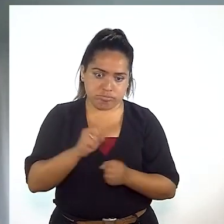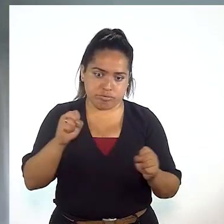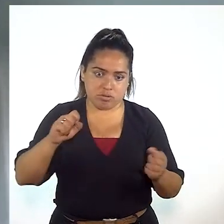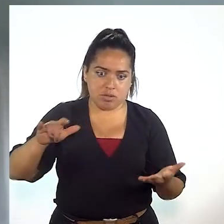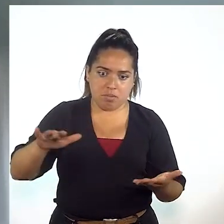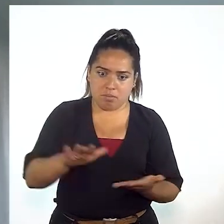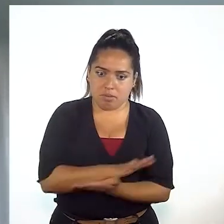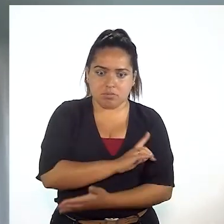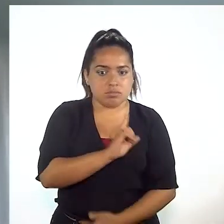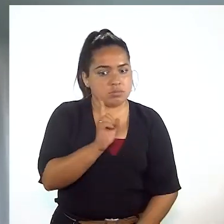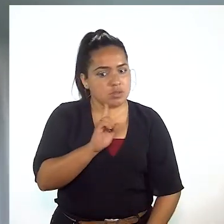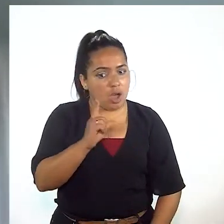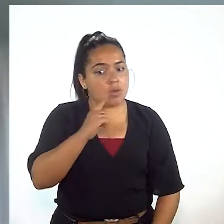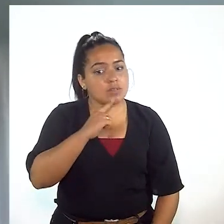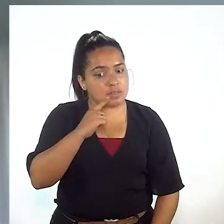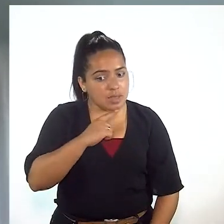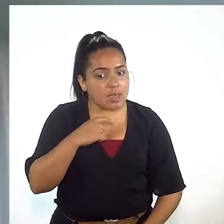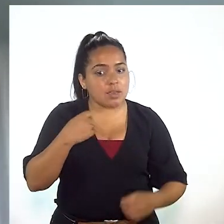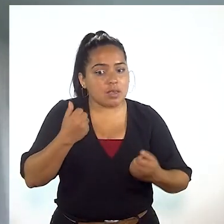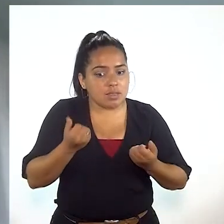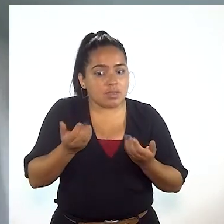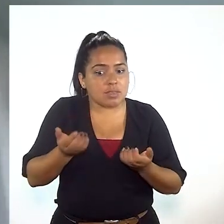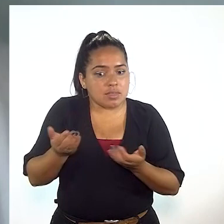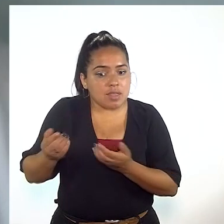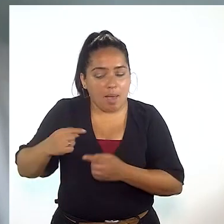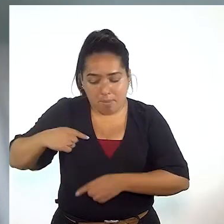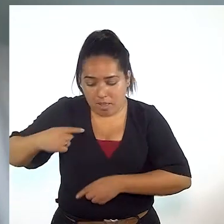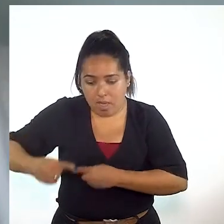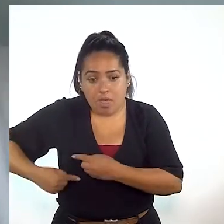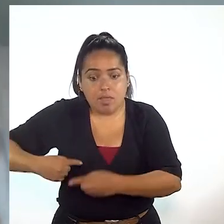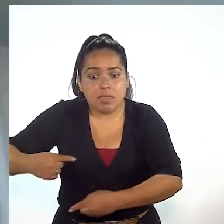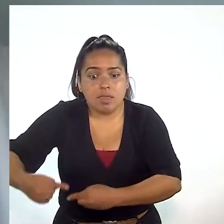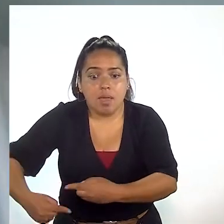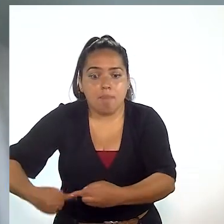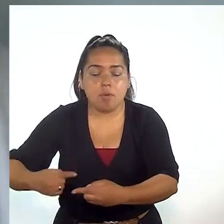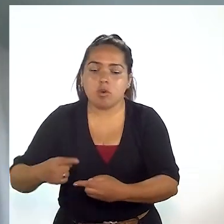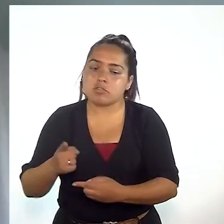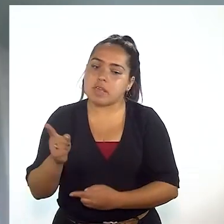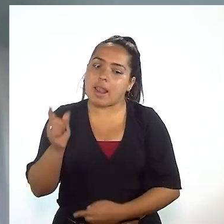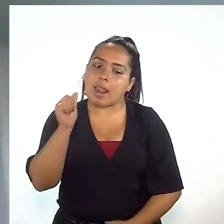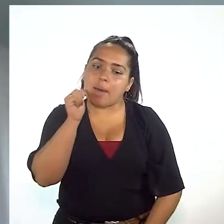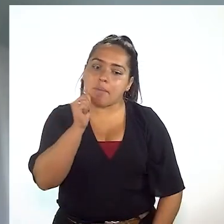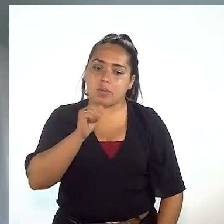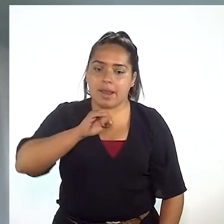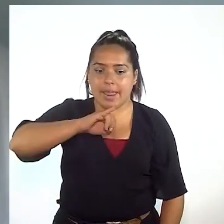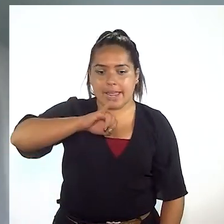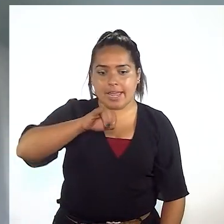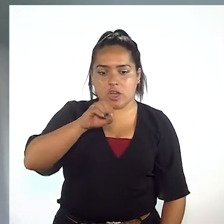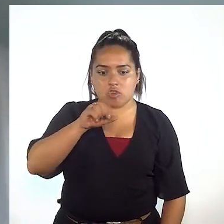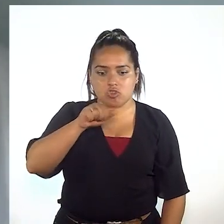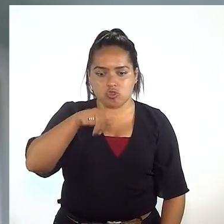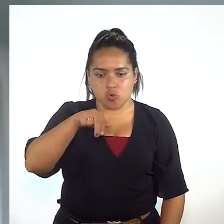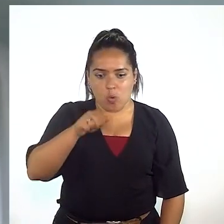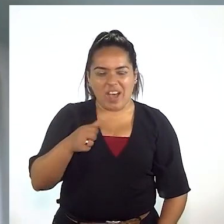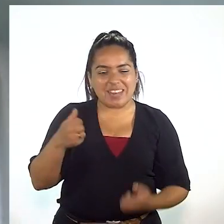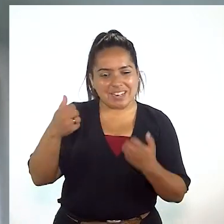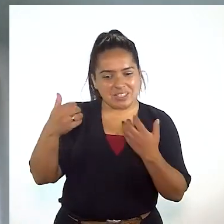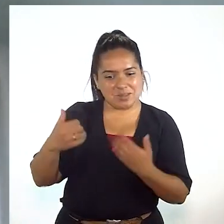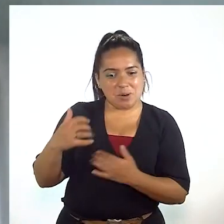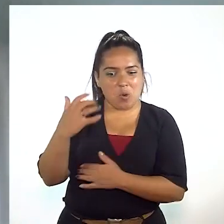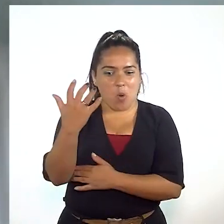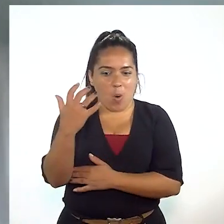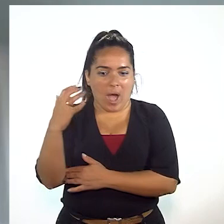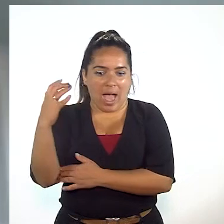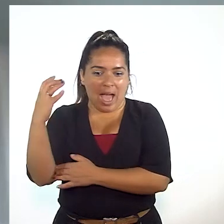gente tem com o mundo, de que não vamos embora e o mundo vai acabar. A gente precisa deixar aí muitos frutos. Joana